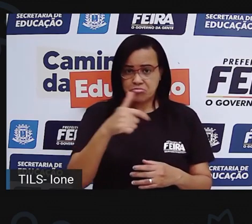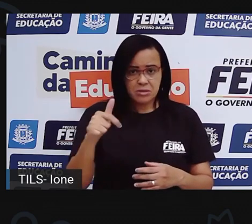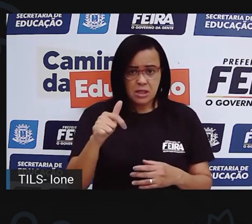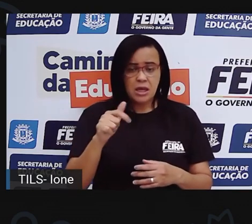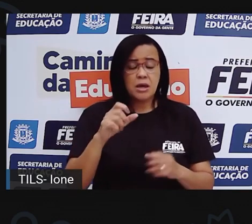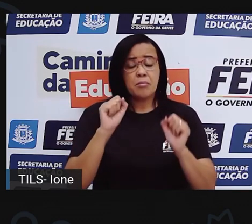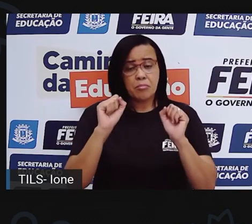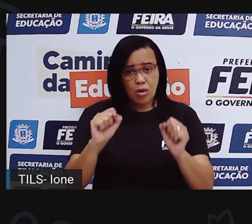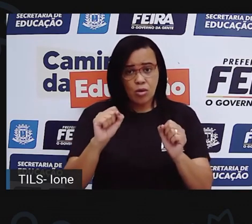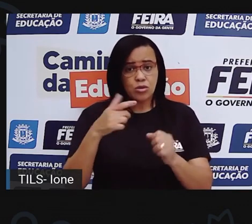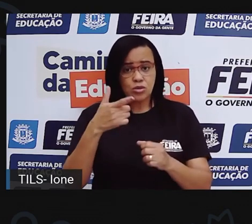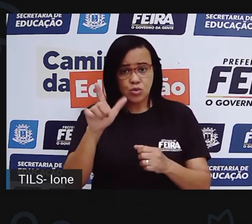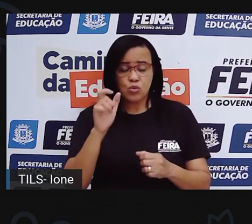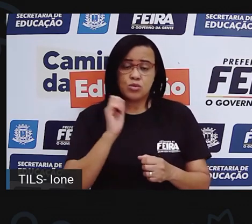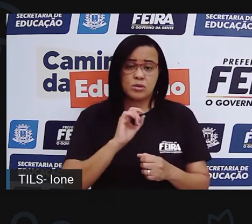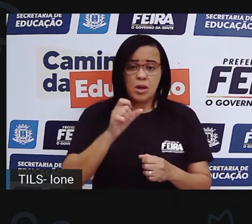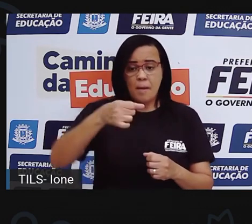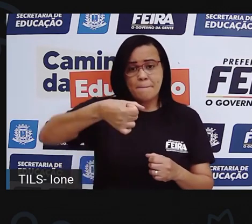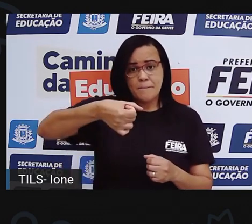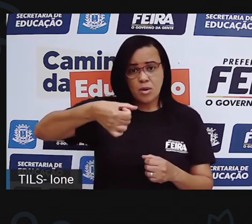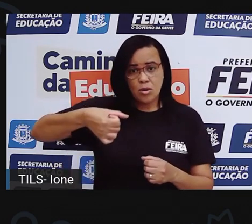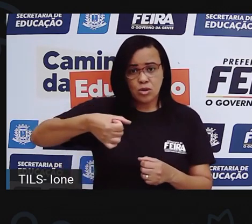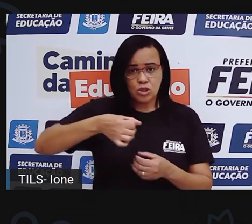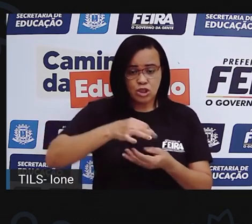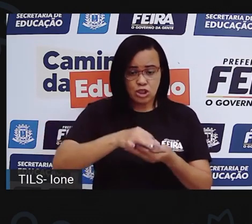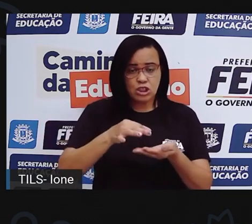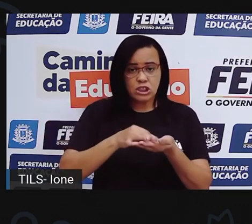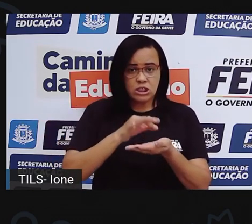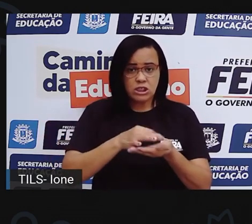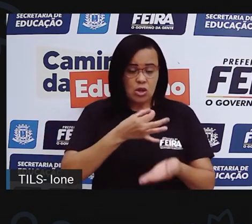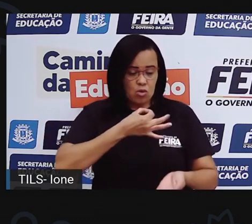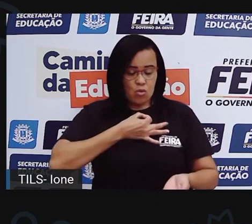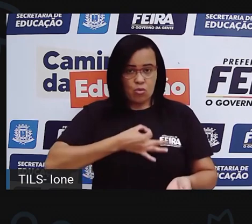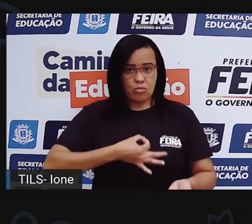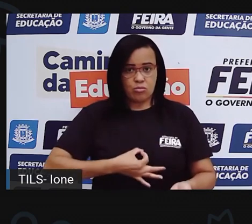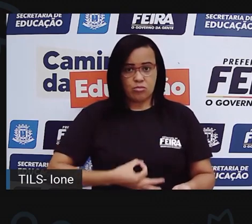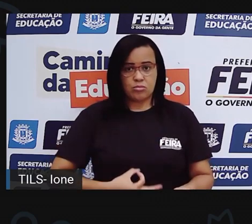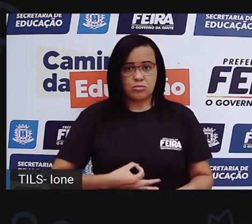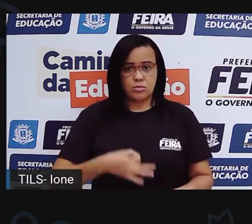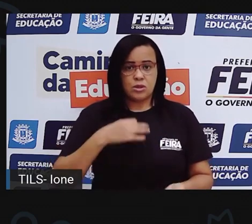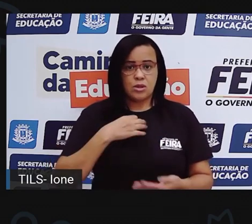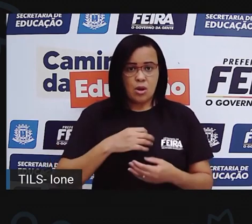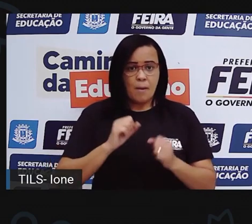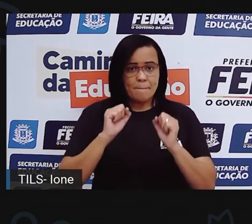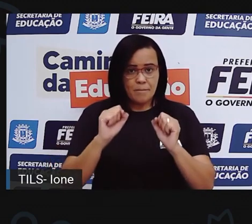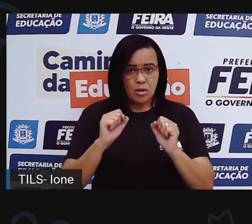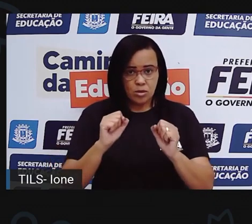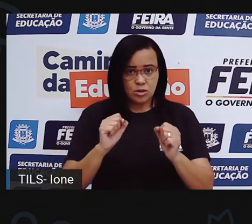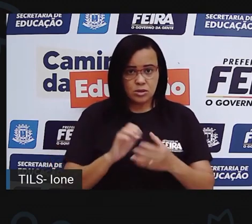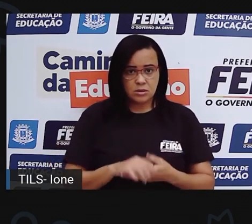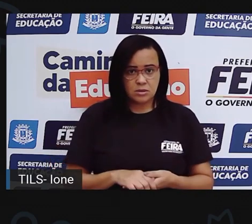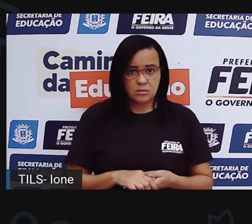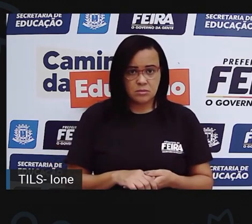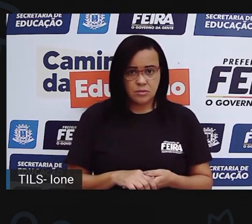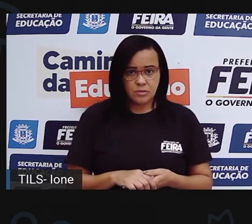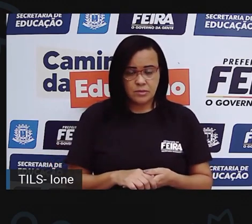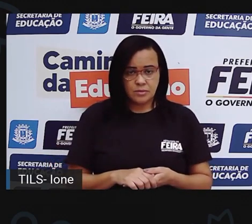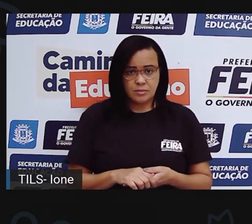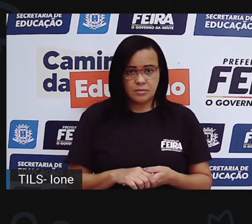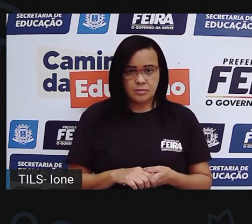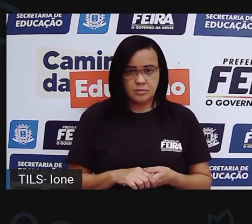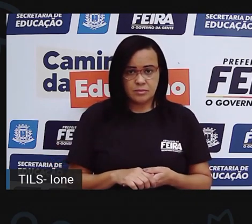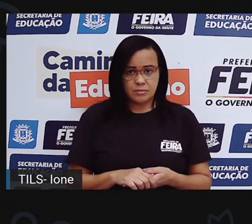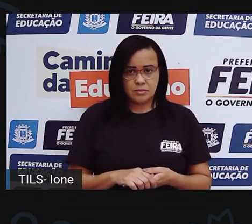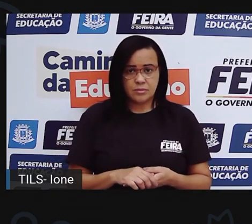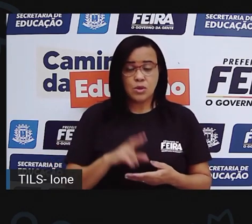são aquelas bolinhas coloridas. Pode colocar botão também, tá? Mas pede tudo, ó, permissão aí dos adultos da sua casa, tá? Pra